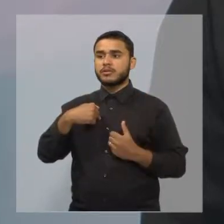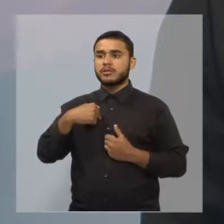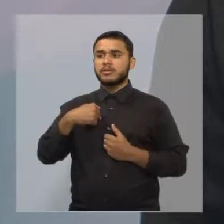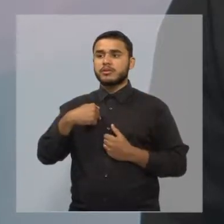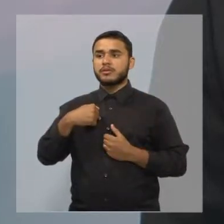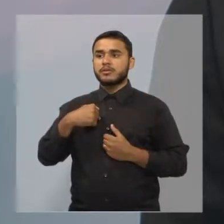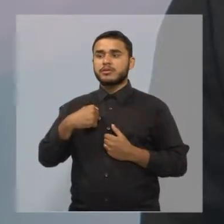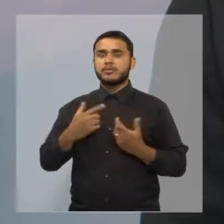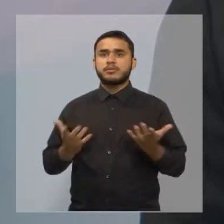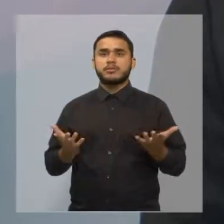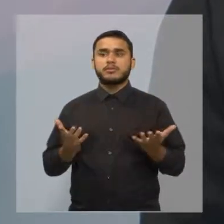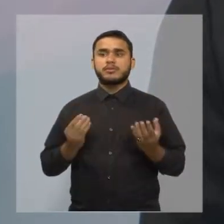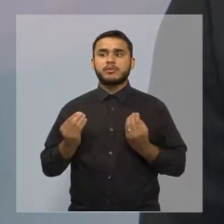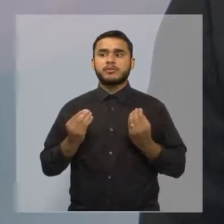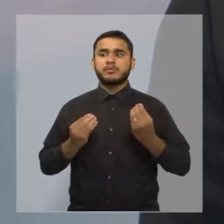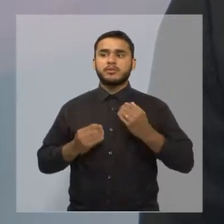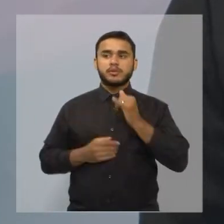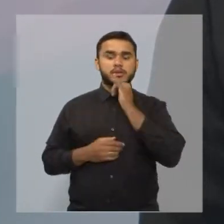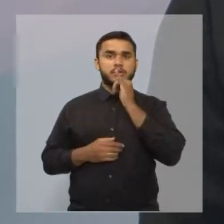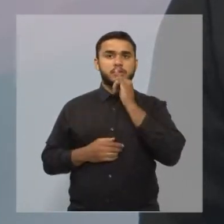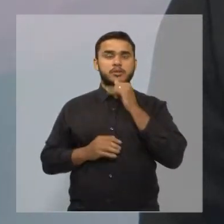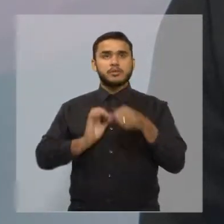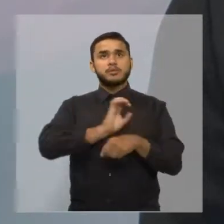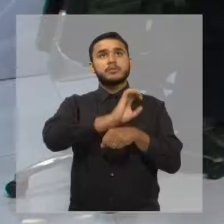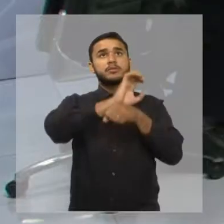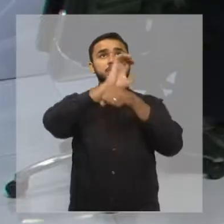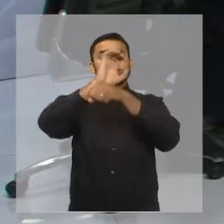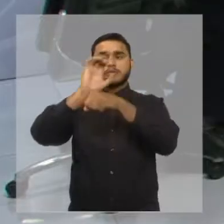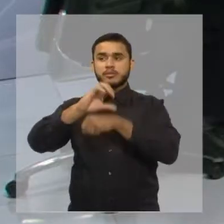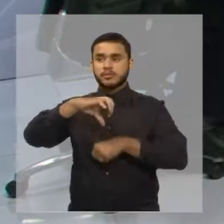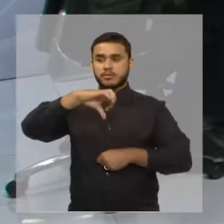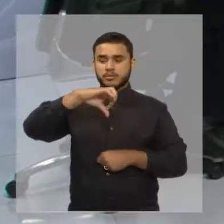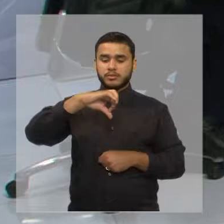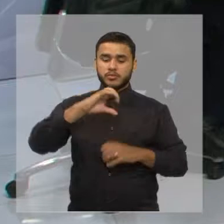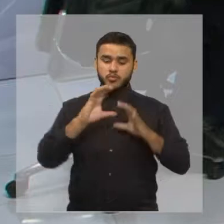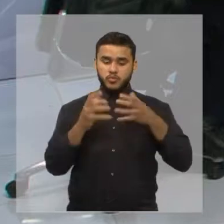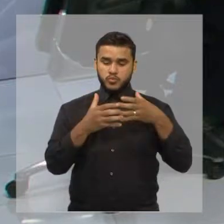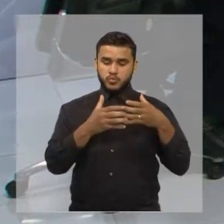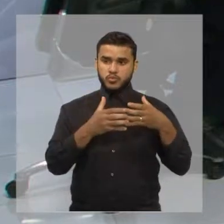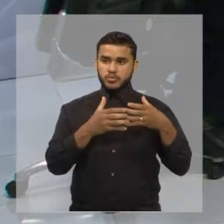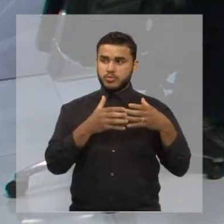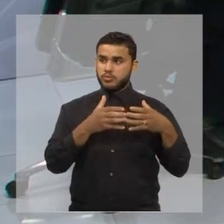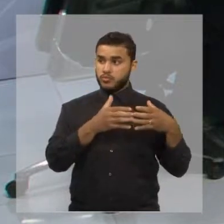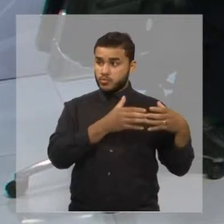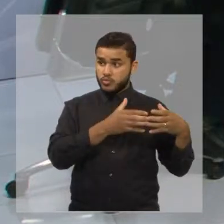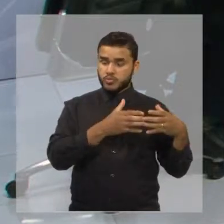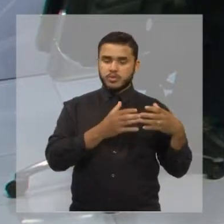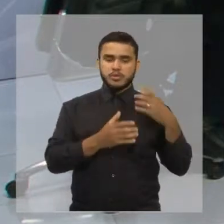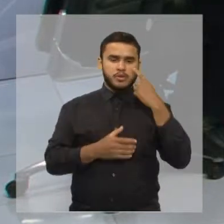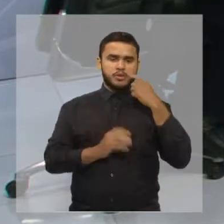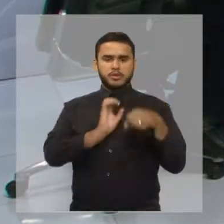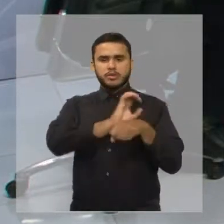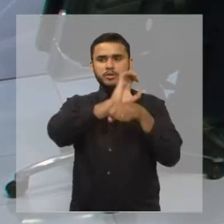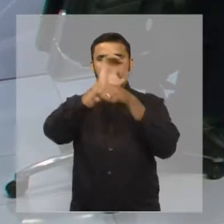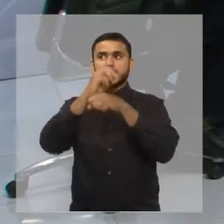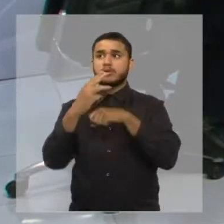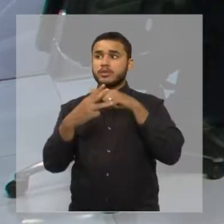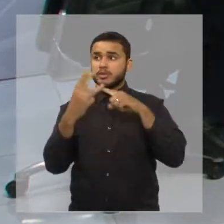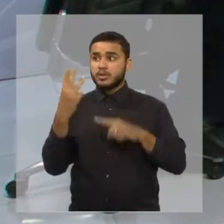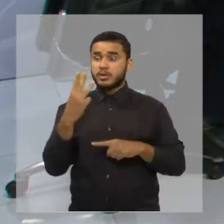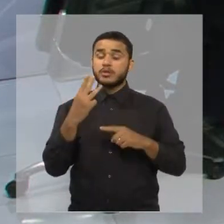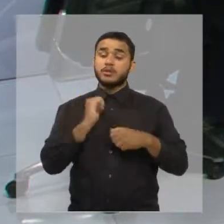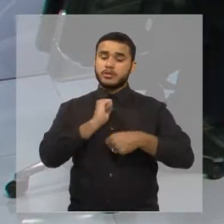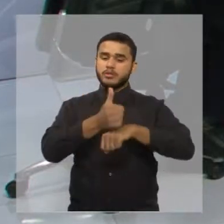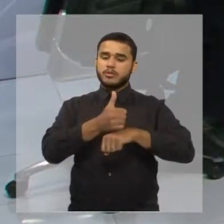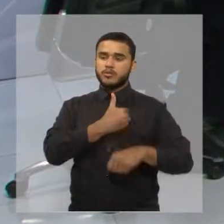governo. Então, você tem 9 estados no Nordeste, só 3 são de esquerda, para completar, logo de saída.